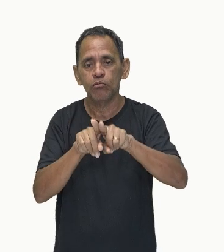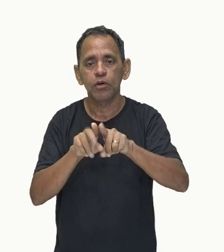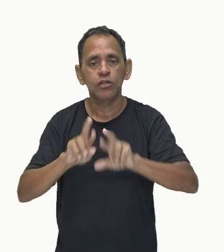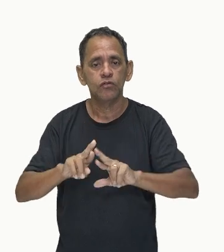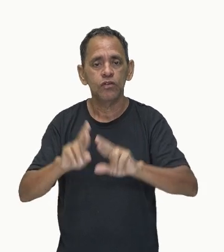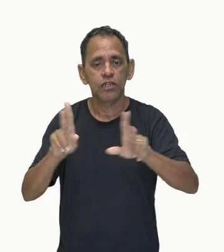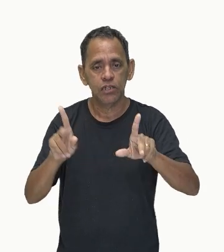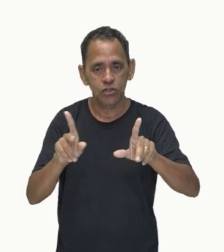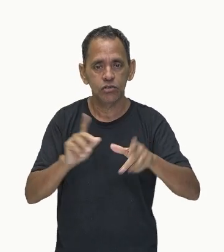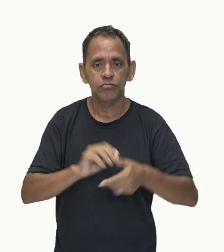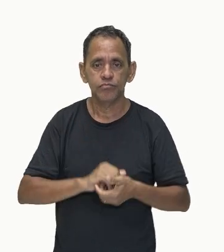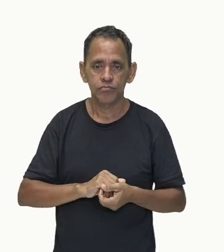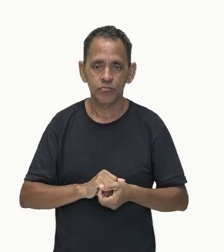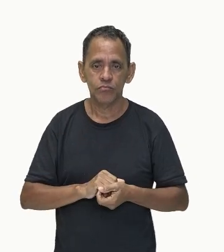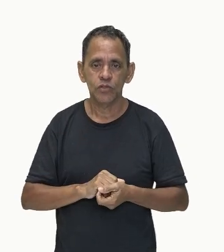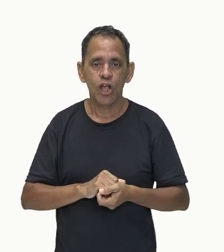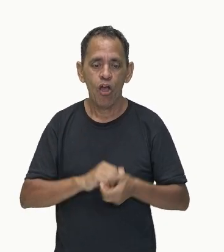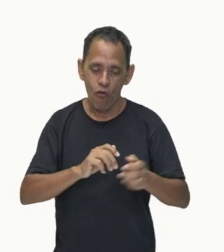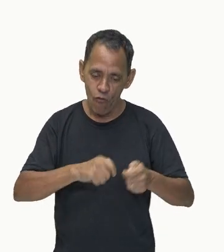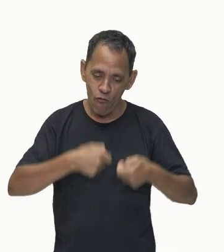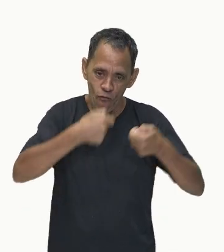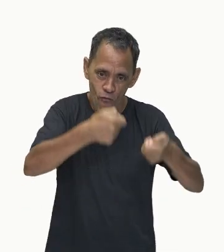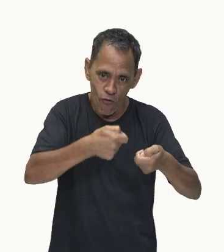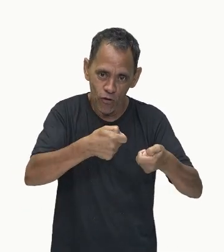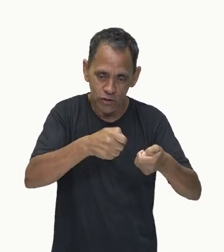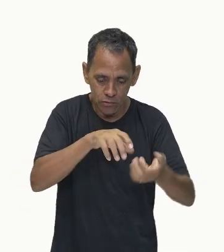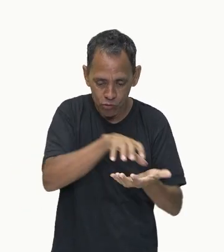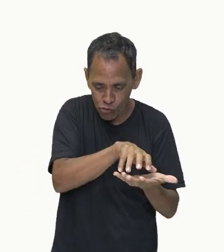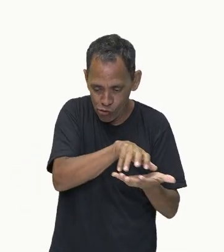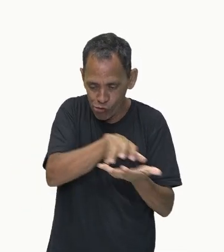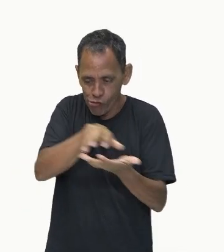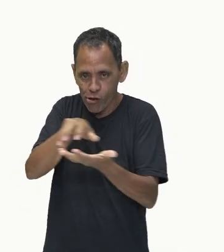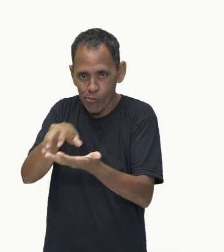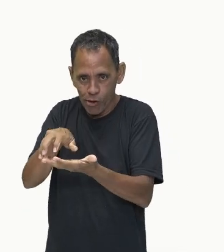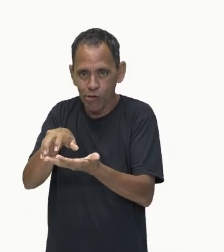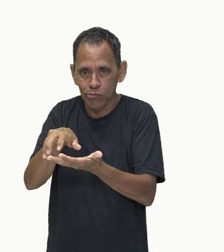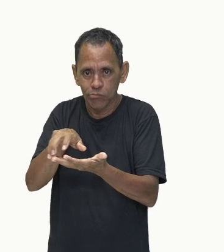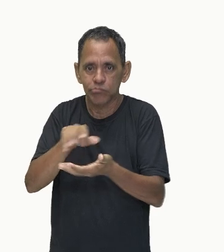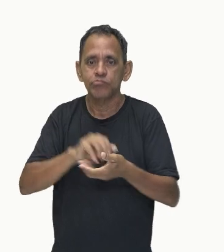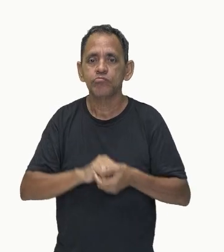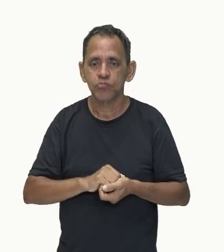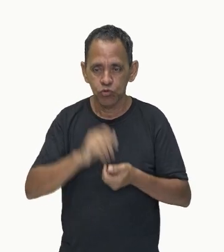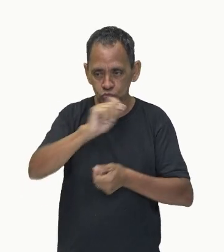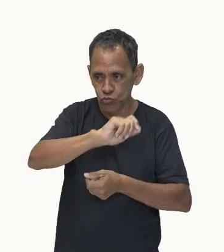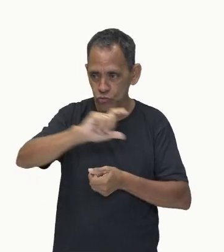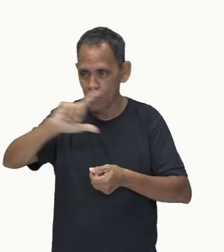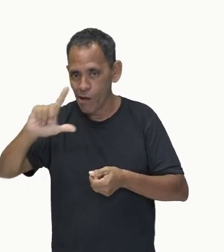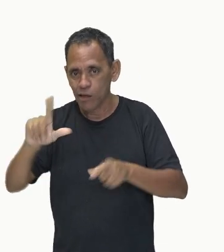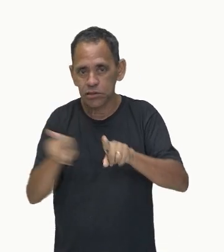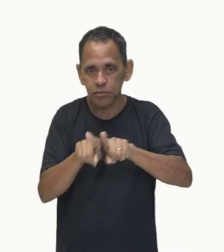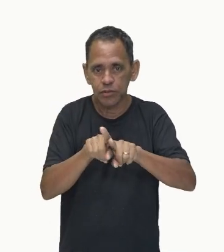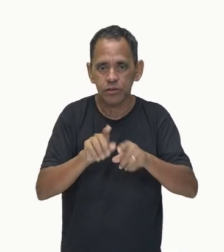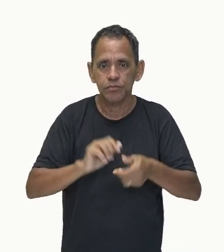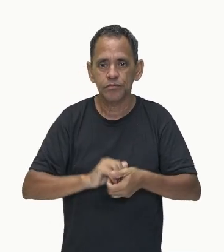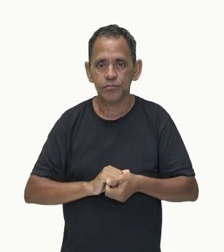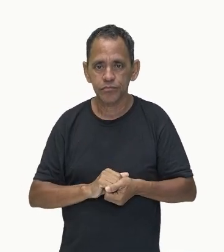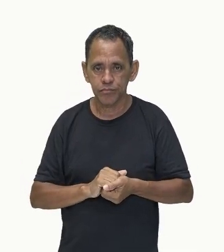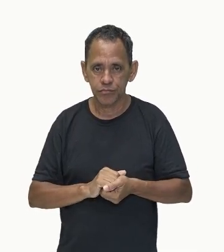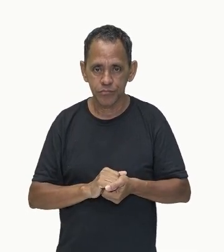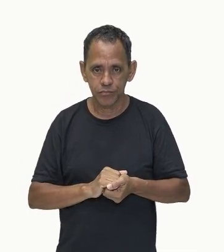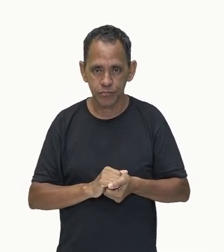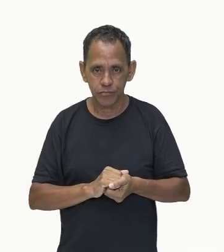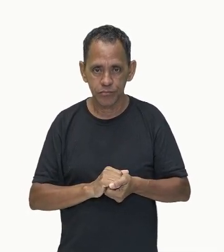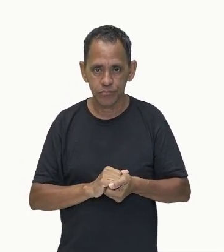vetorial. Mas o trabalho, ele é uma grandeza escalar. Então nós temos uma situação aqui,